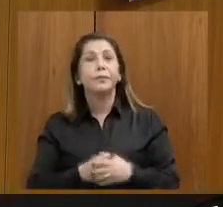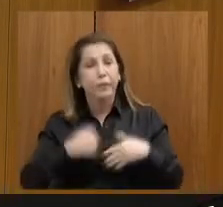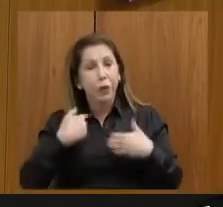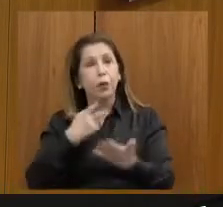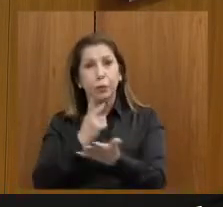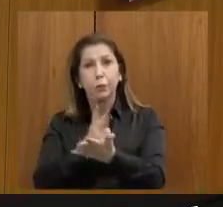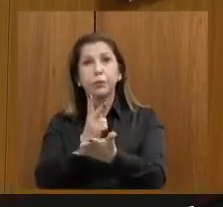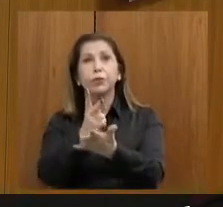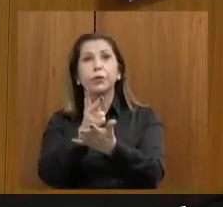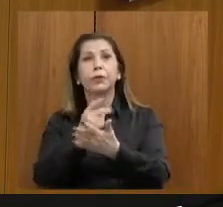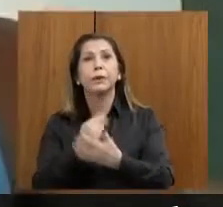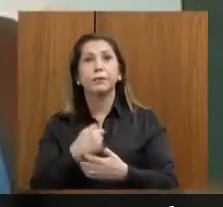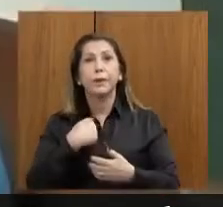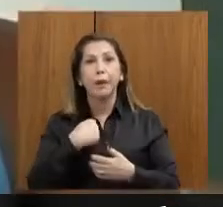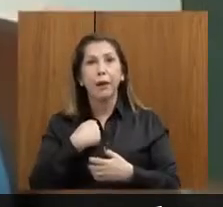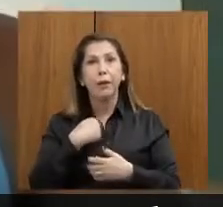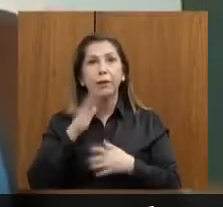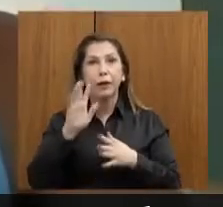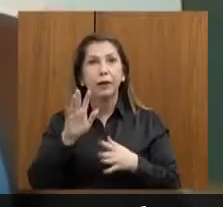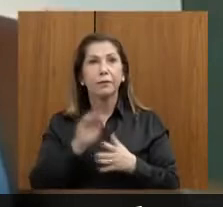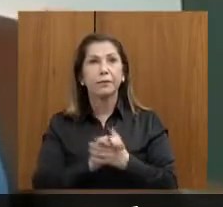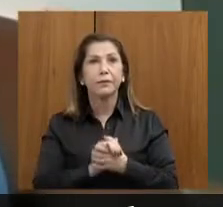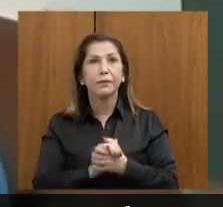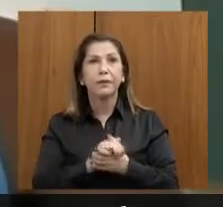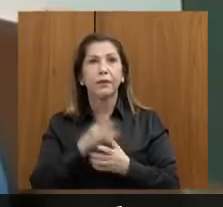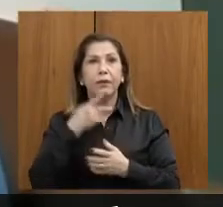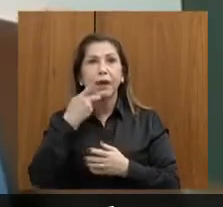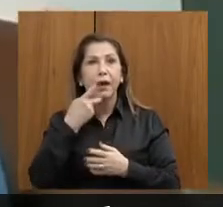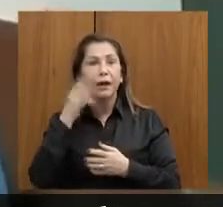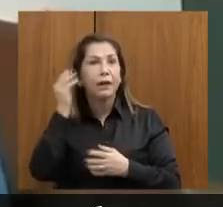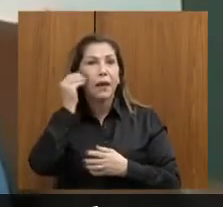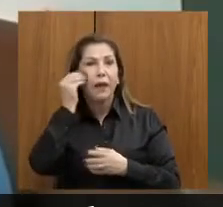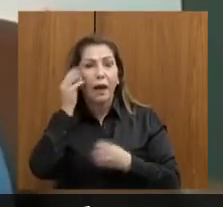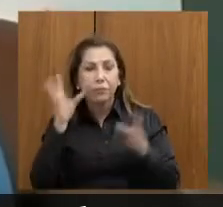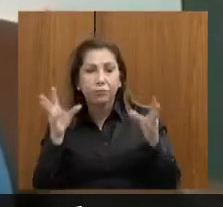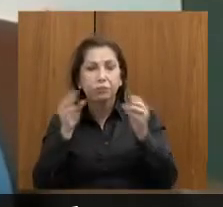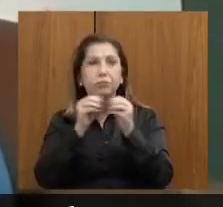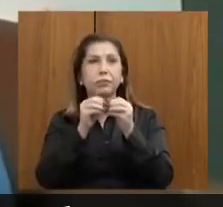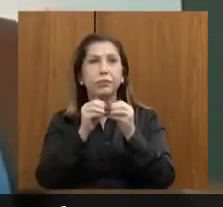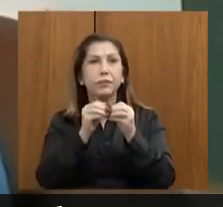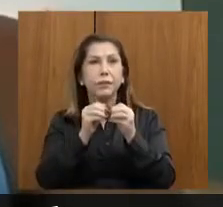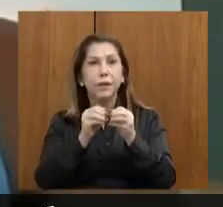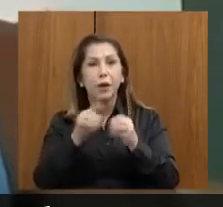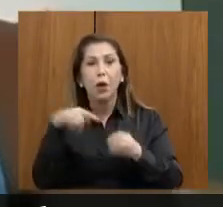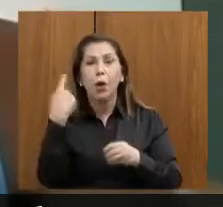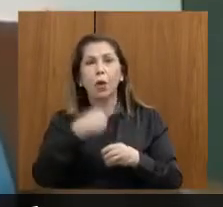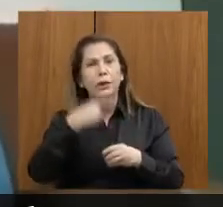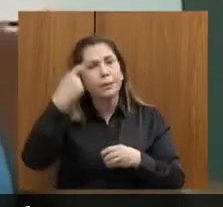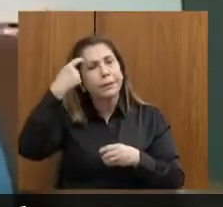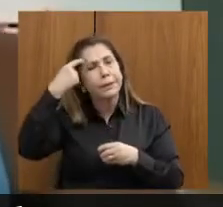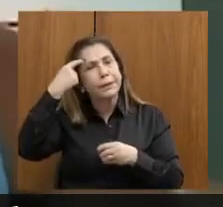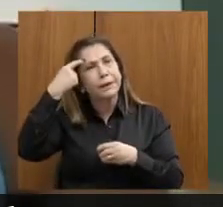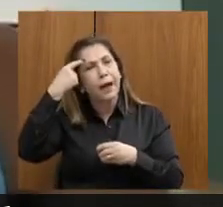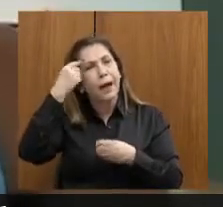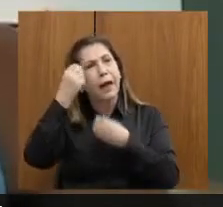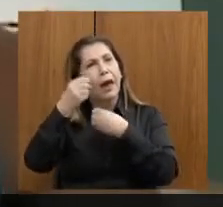segundo o que eu já seguindo então mesmo para tentar fazer uma remédio é é pensar quem nos protege das relações